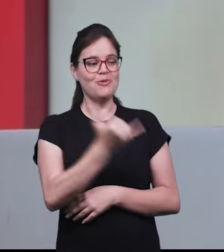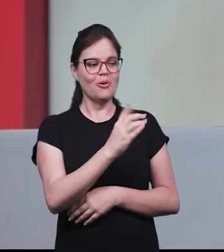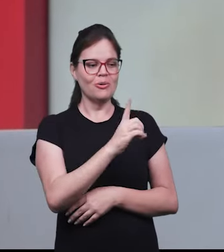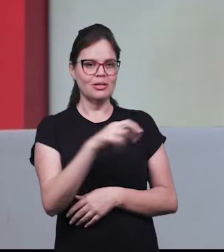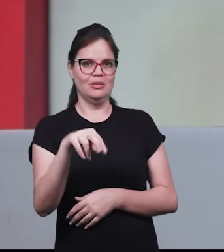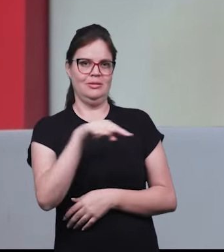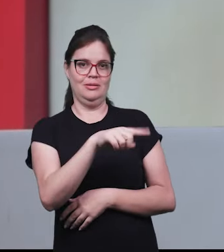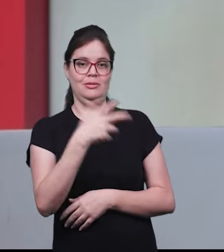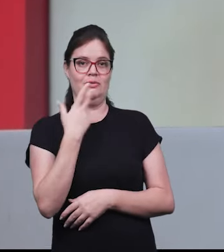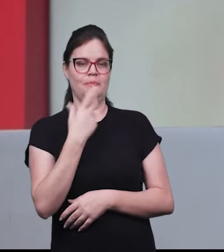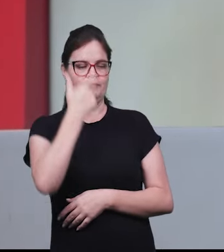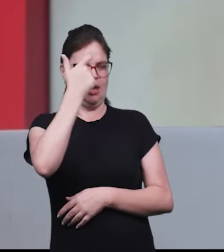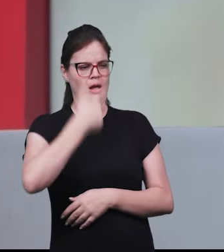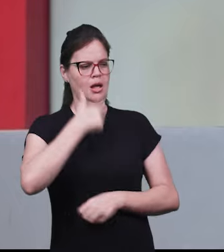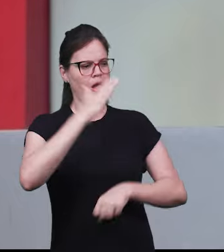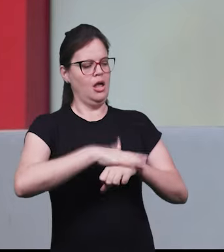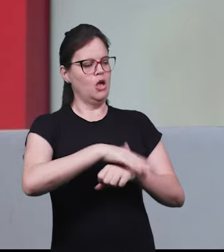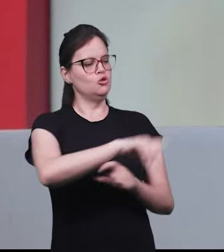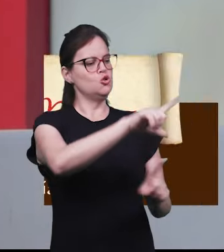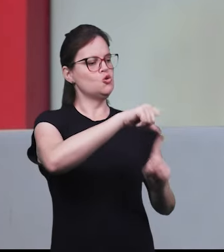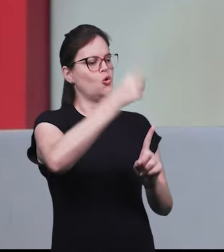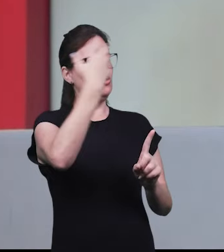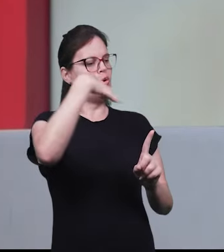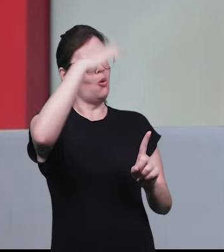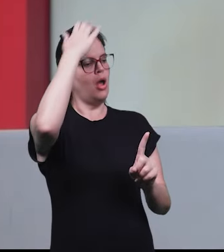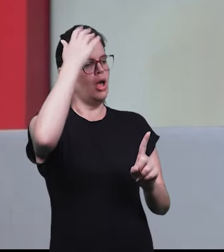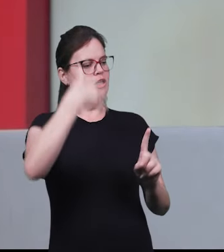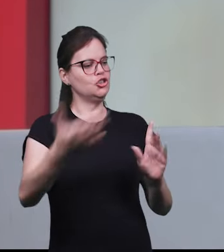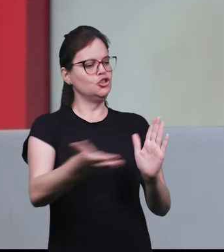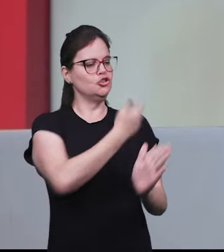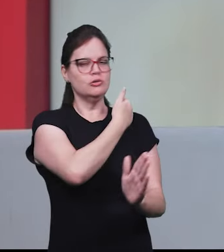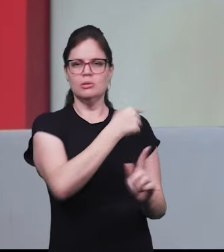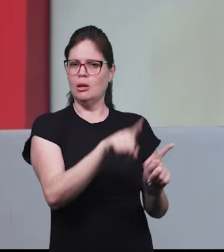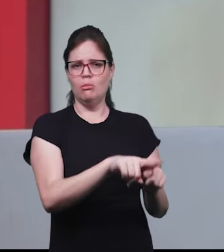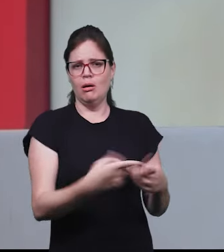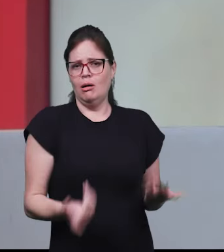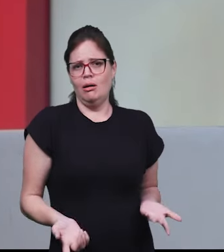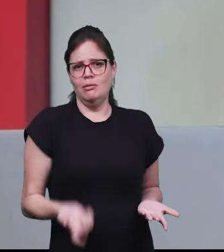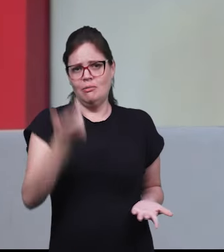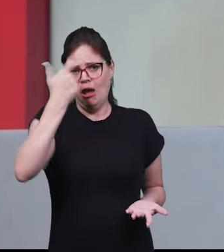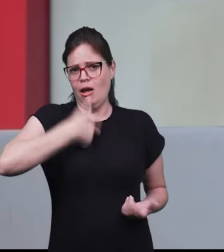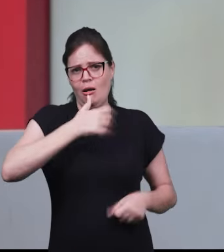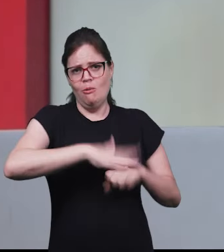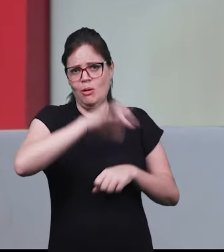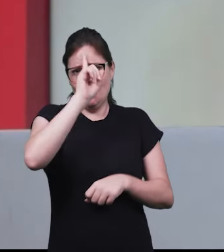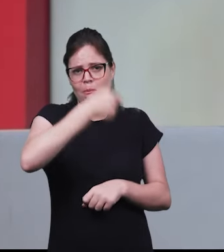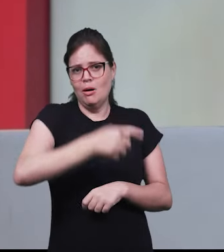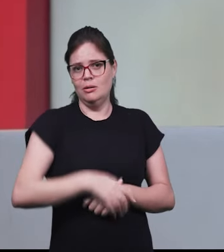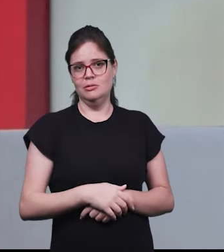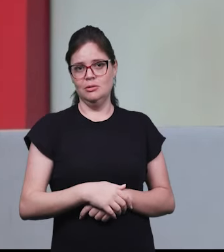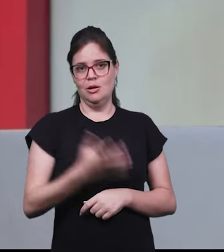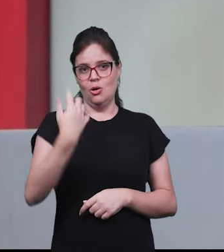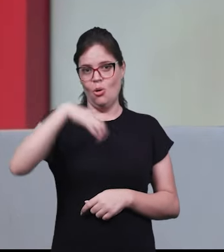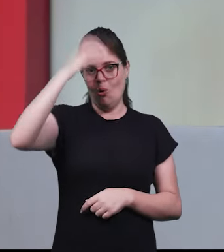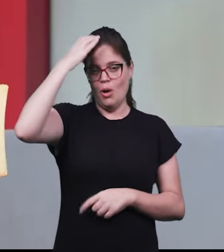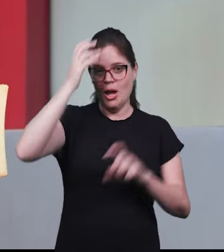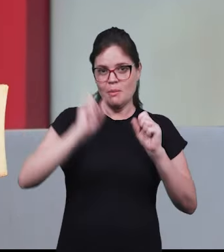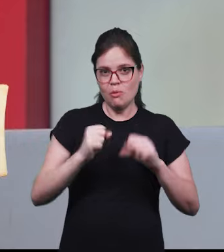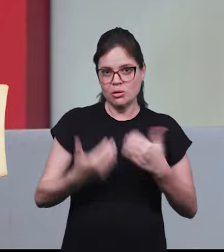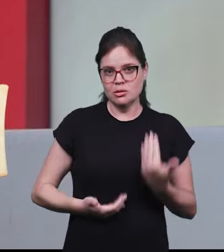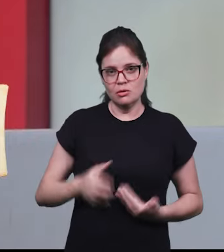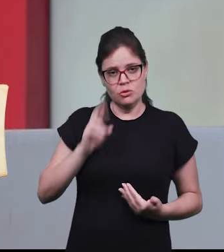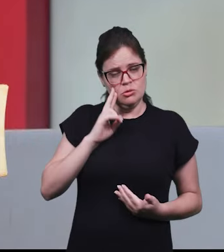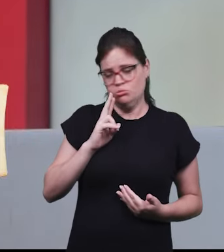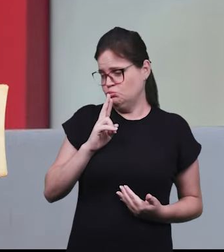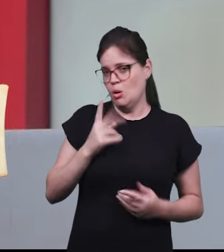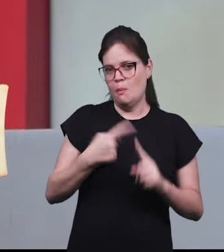o Senhor, ele estabelece rei, coloca e estabelece reis. O rei pode não ser um servo de Deus, mas Deus que o poder está na mão